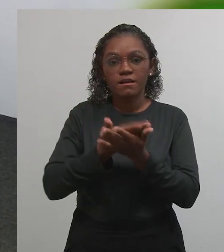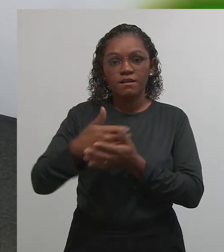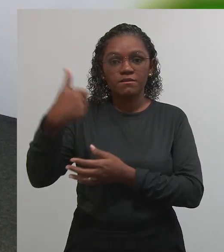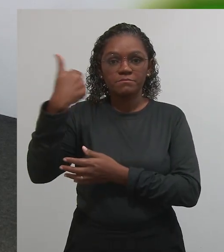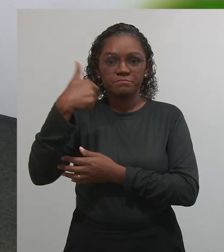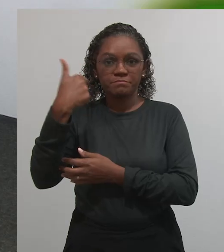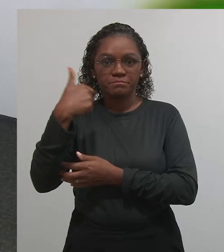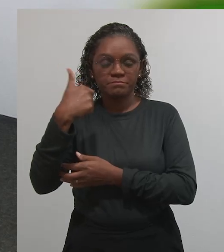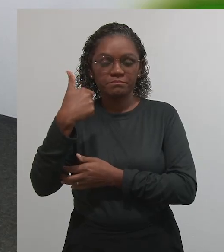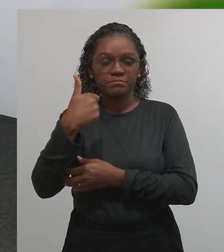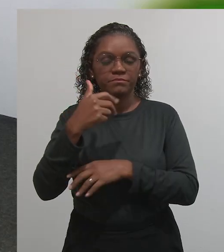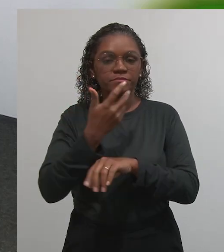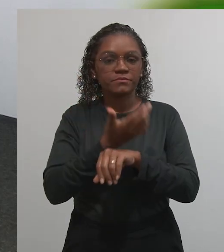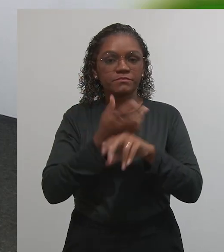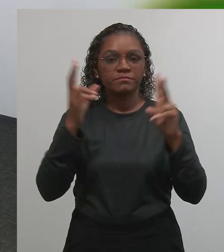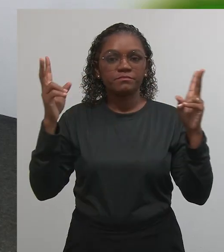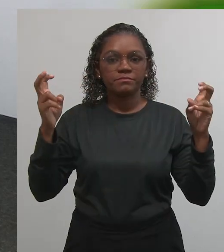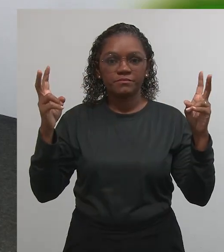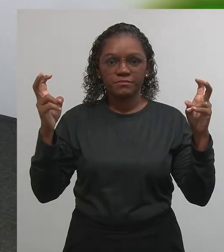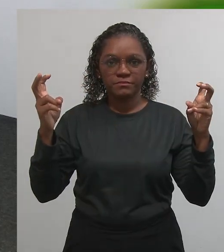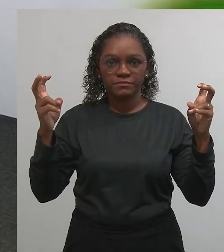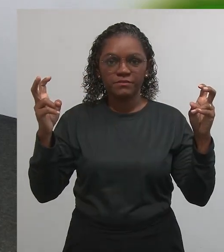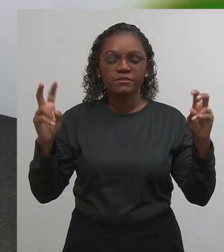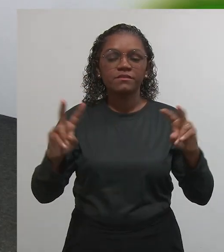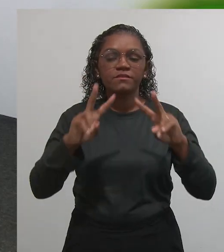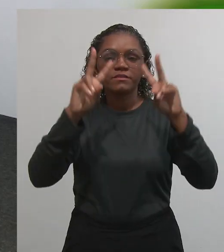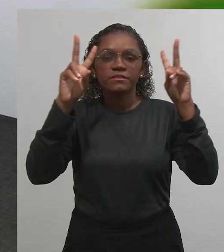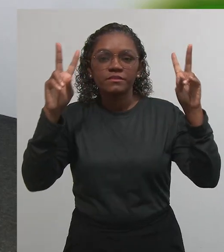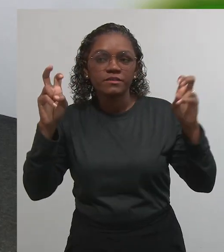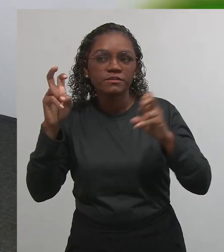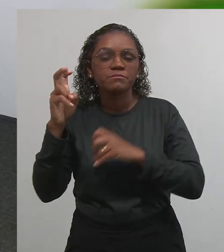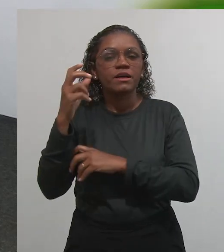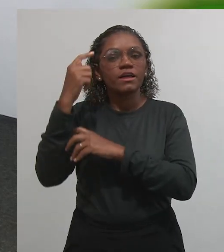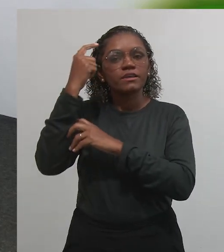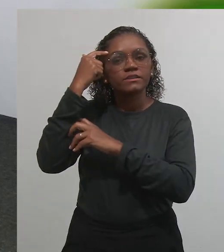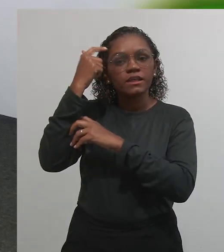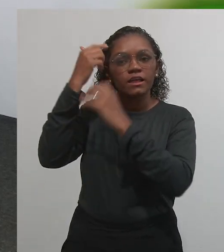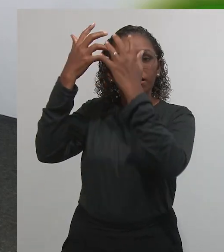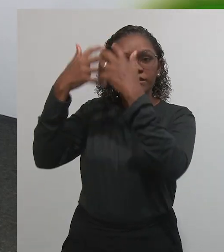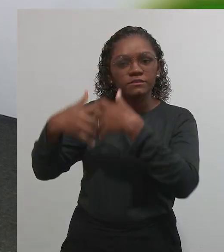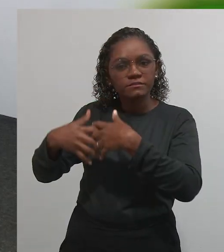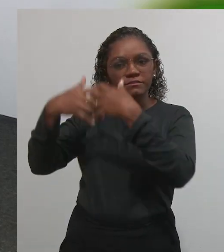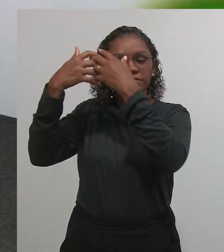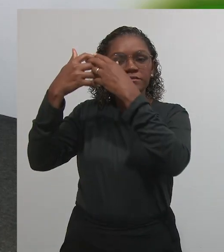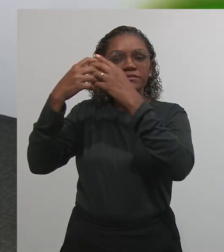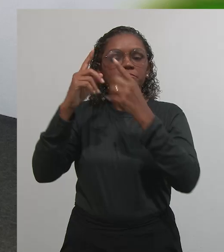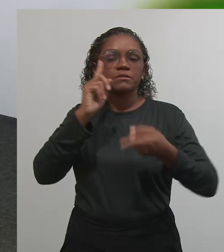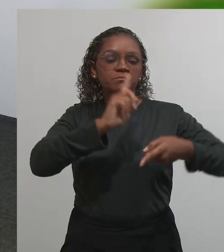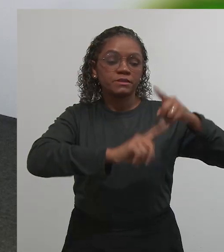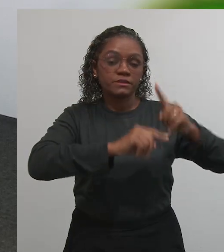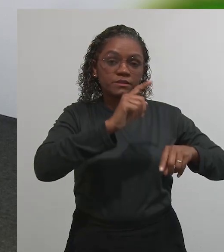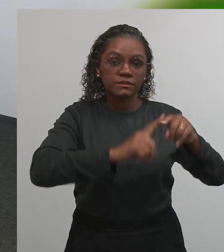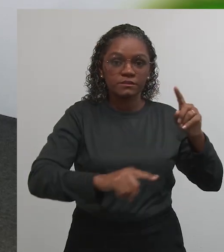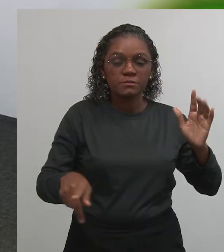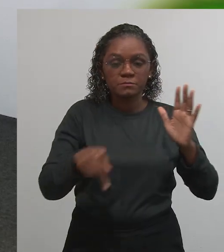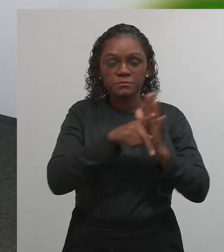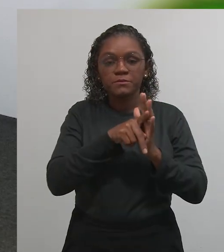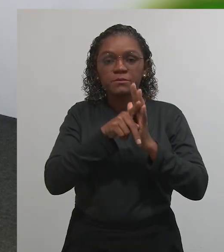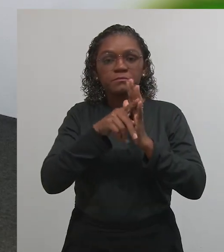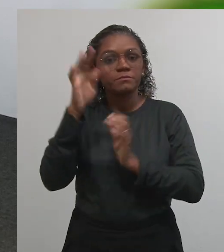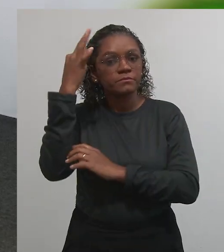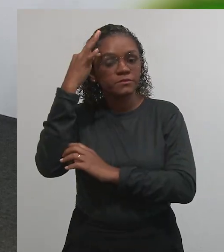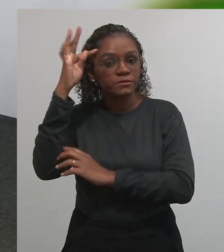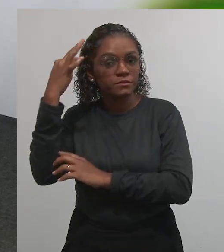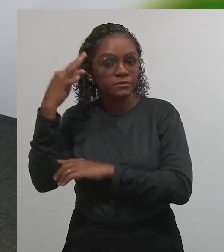Vamos falar um pouco sobre esse idealismo e materialismo que nós iniciamos nessa discussão das teorias